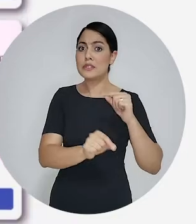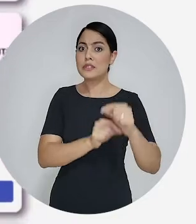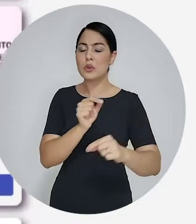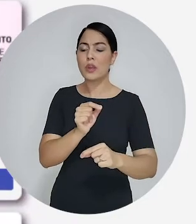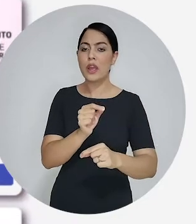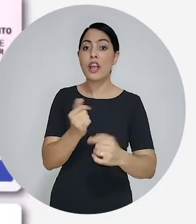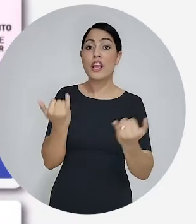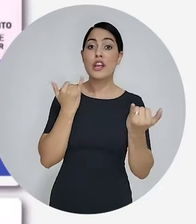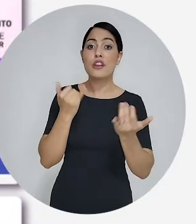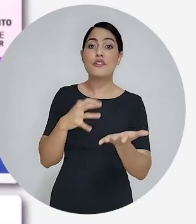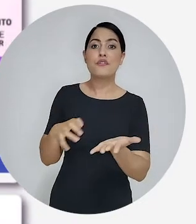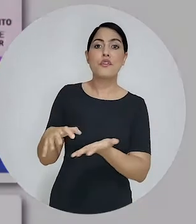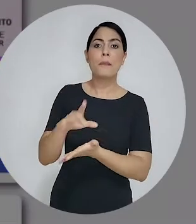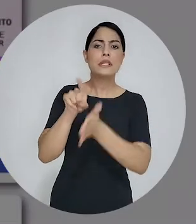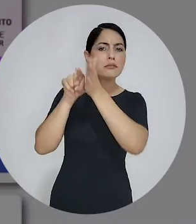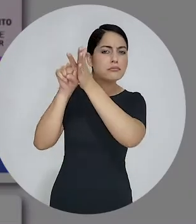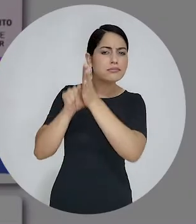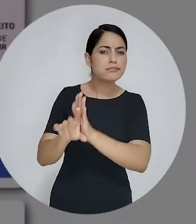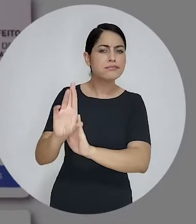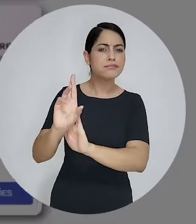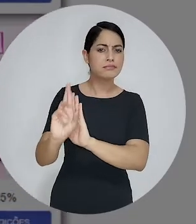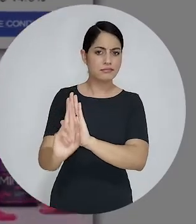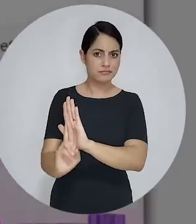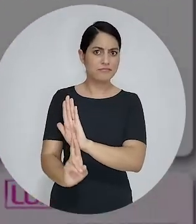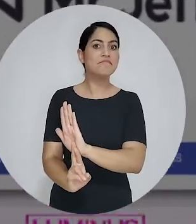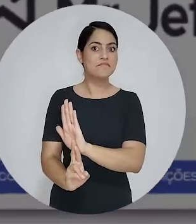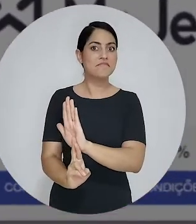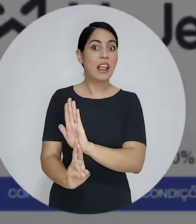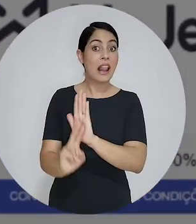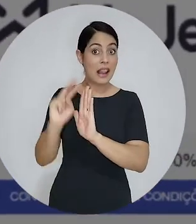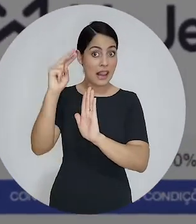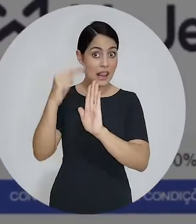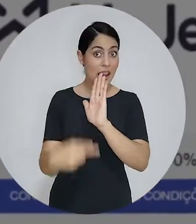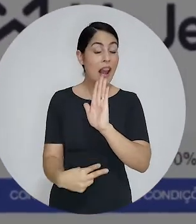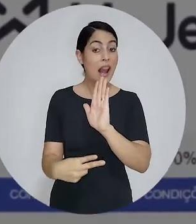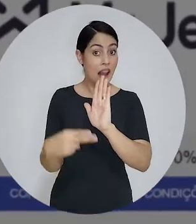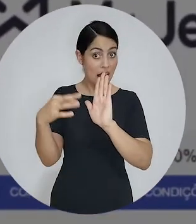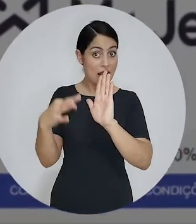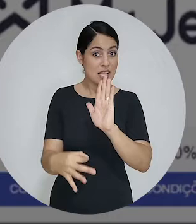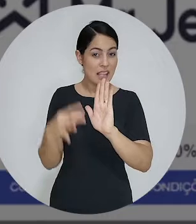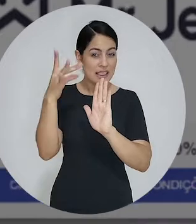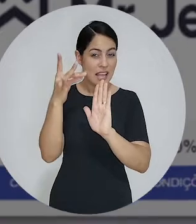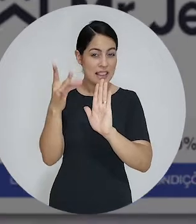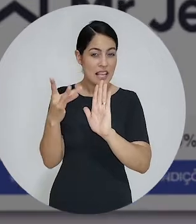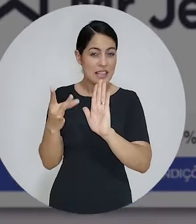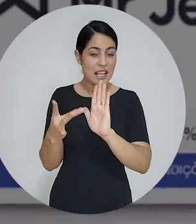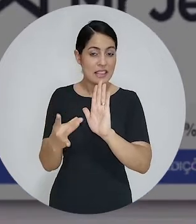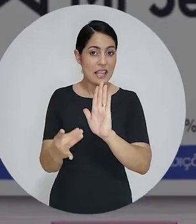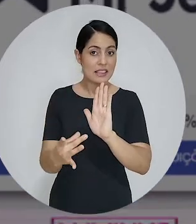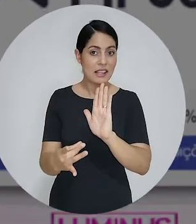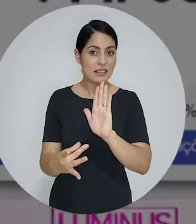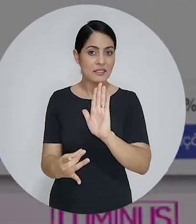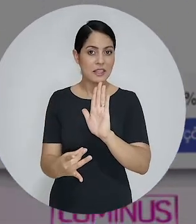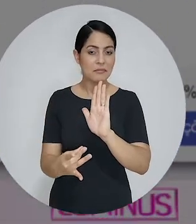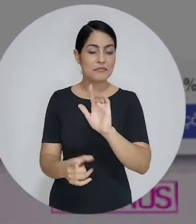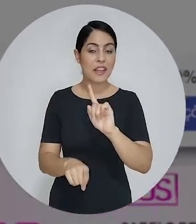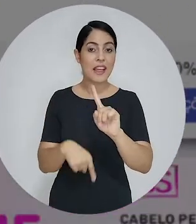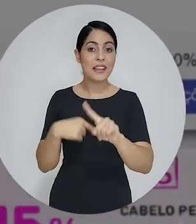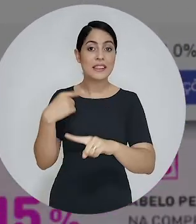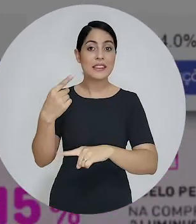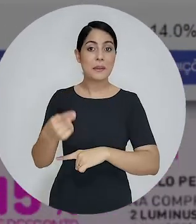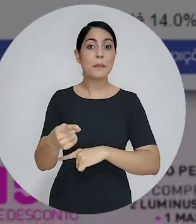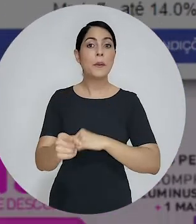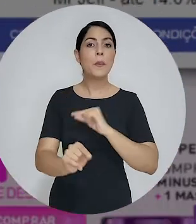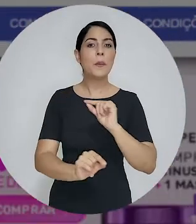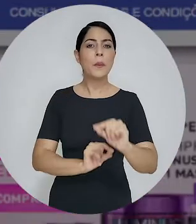sua compra, obtenha informações clicando no botão Consulte regras e condições. Leia atentamente os detalhes sobre